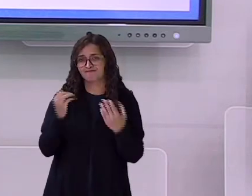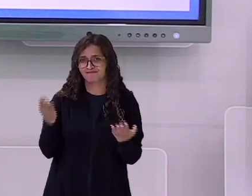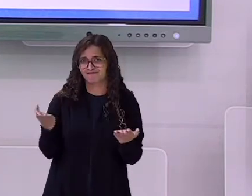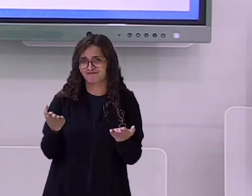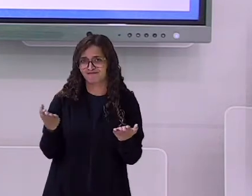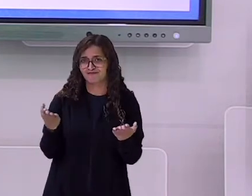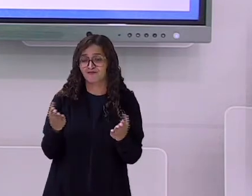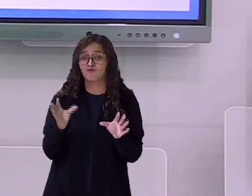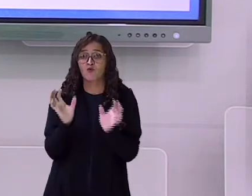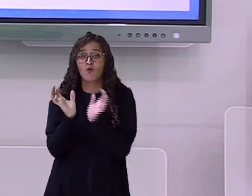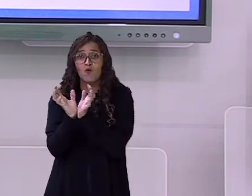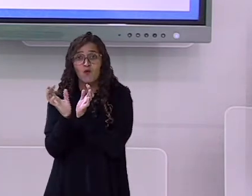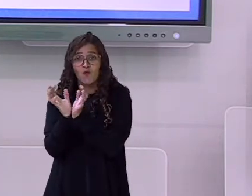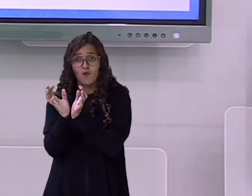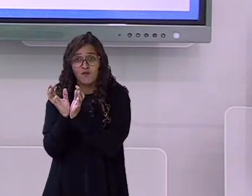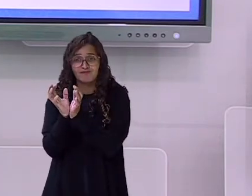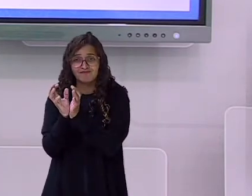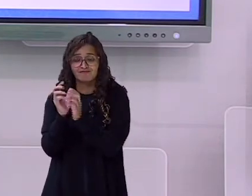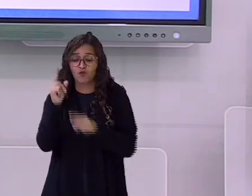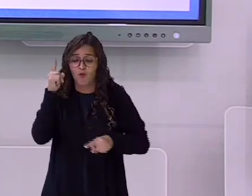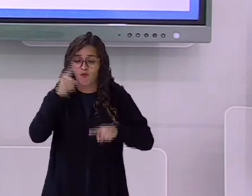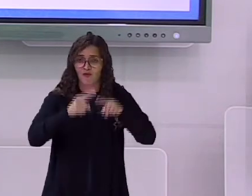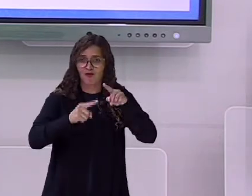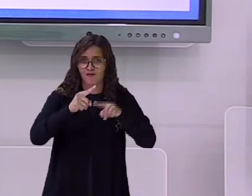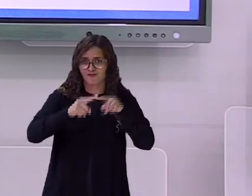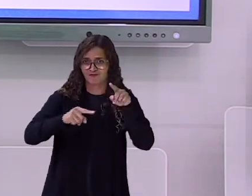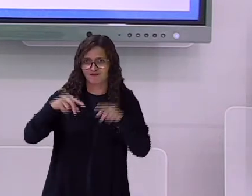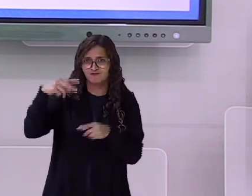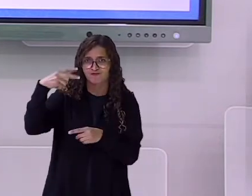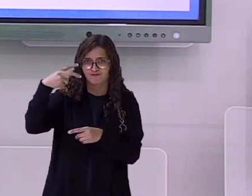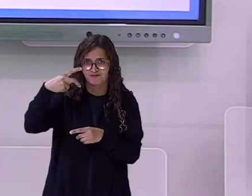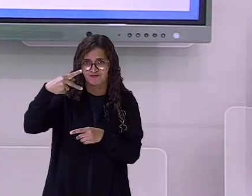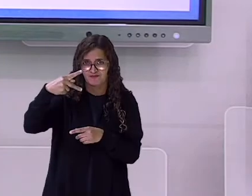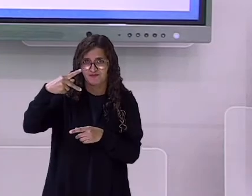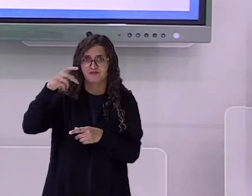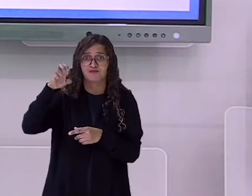a família dos instrumentos de percussão.